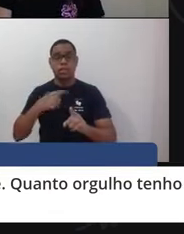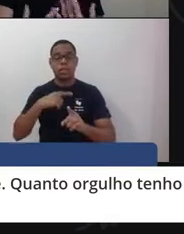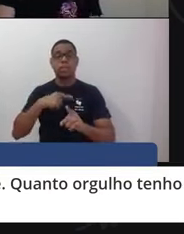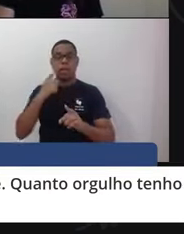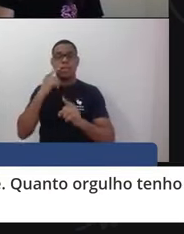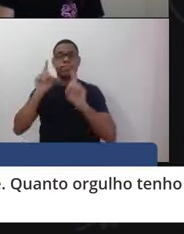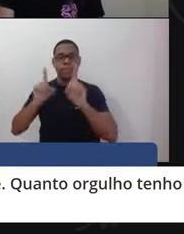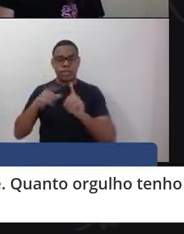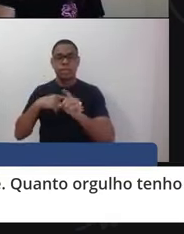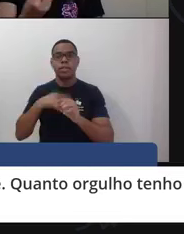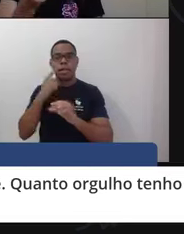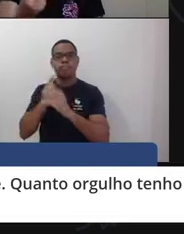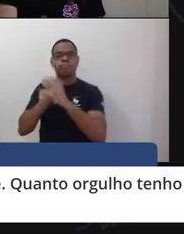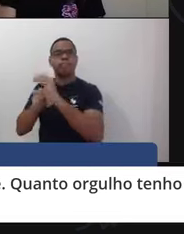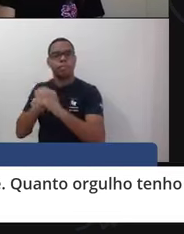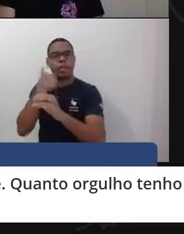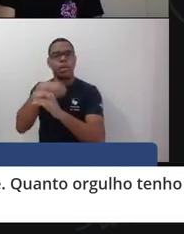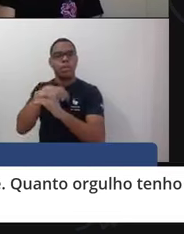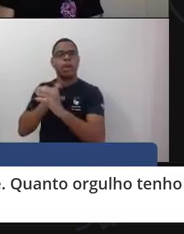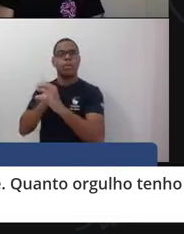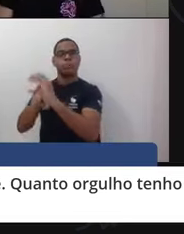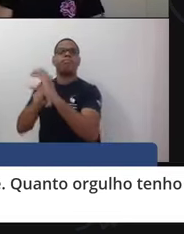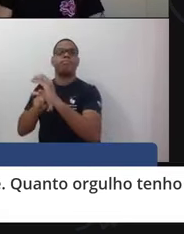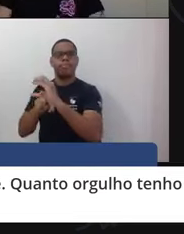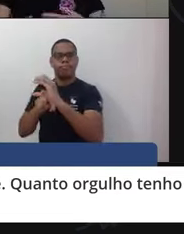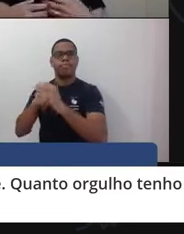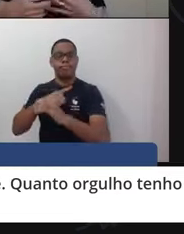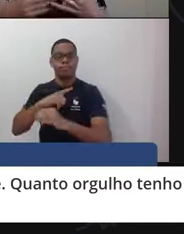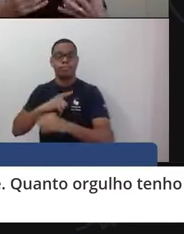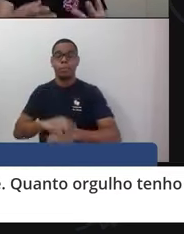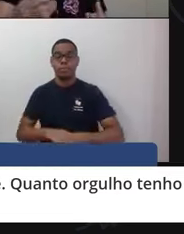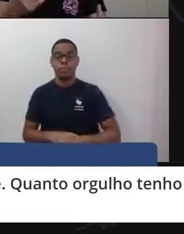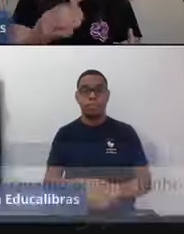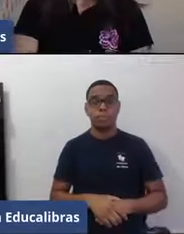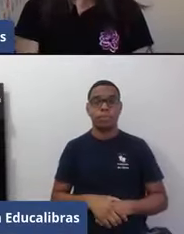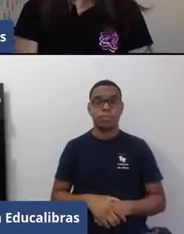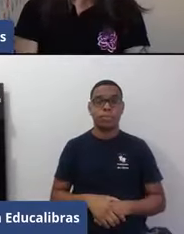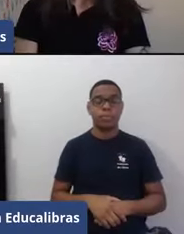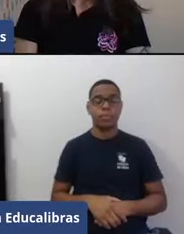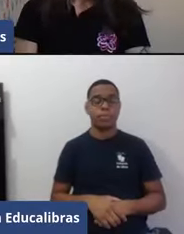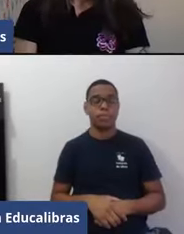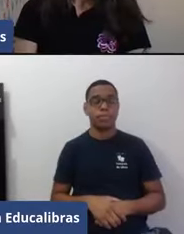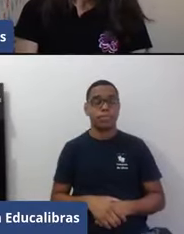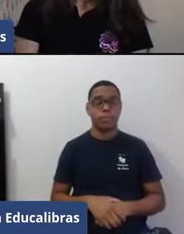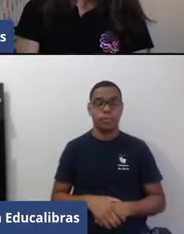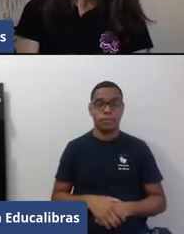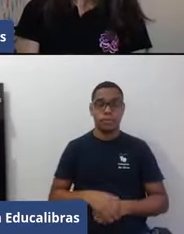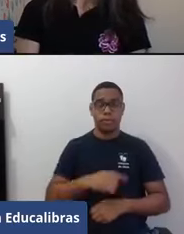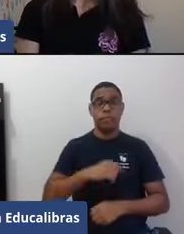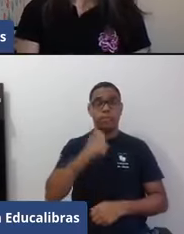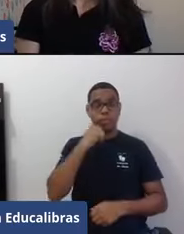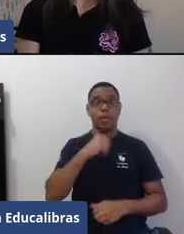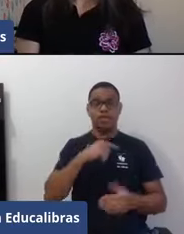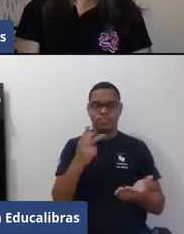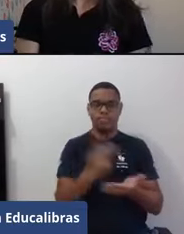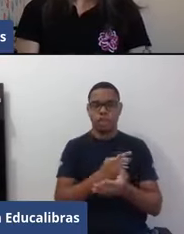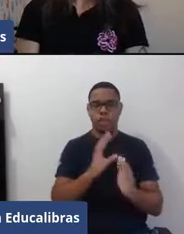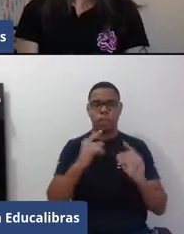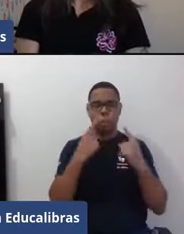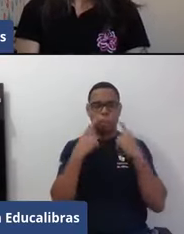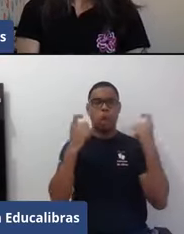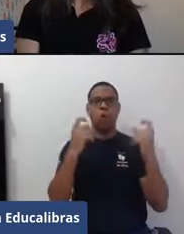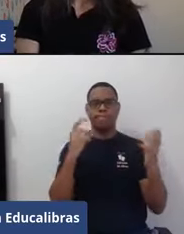e tem uma dependência muito grande dessa figura na vida dela, né? São mulheres que são vítimas da violência,